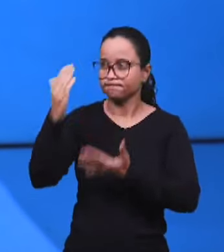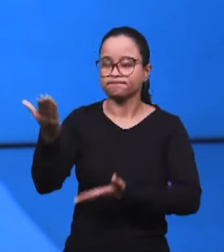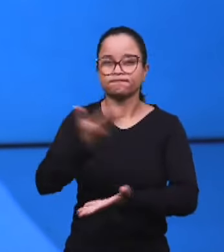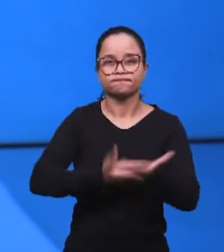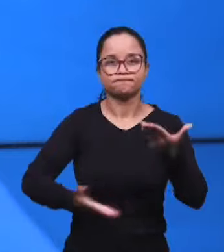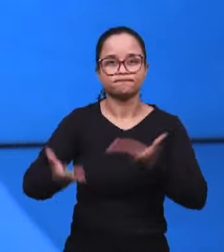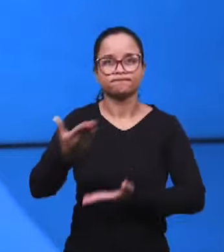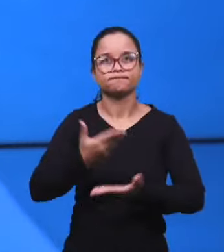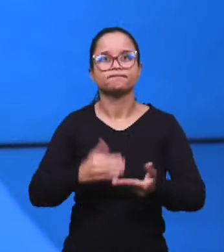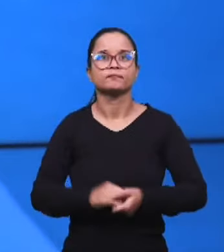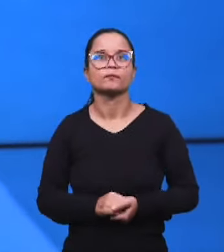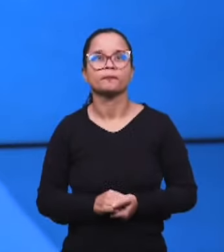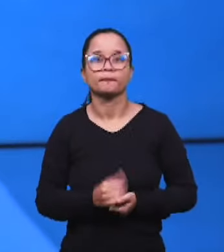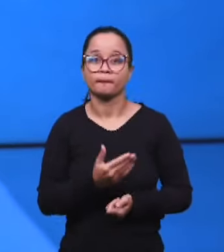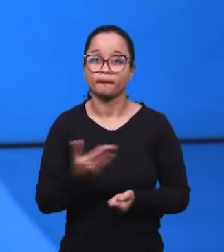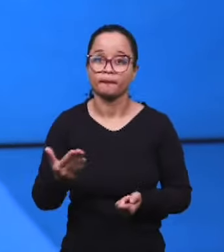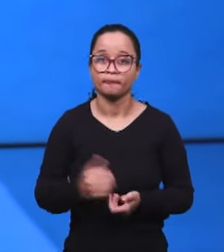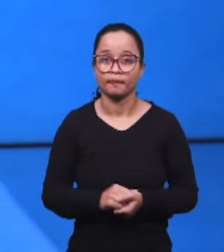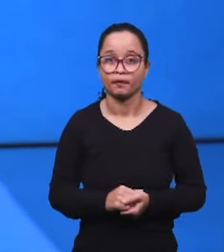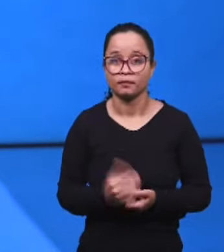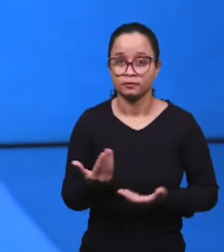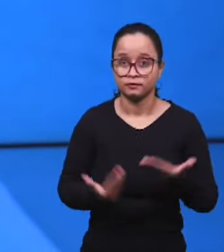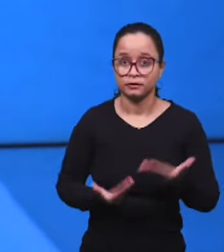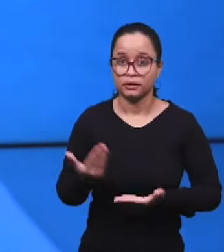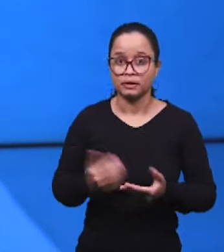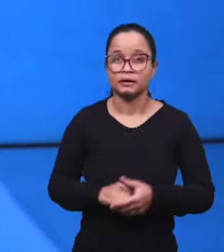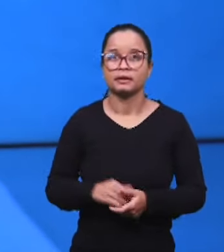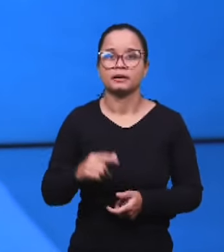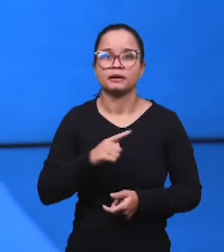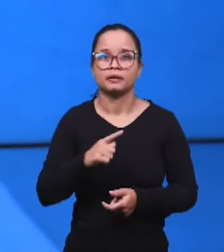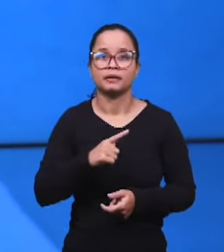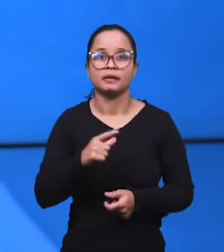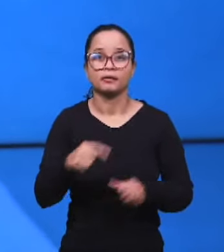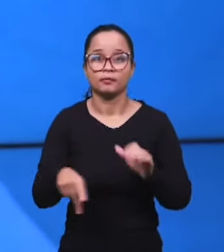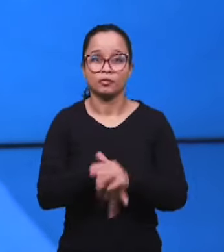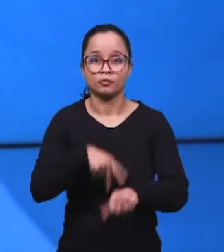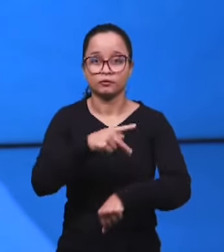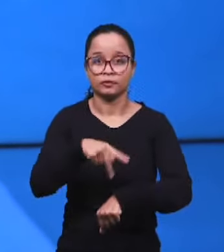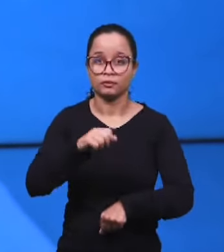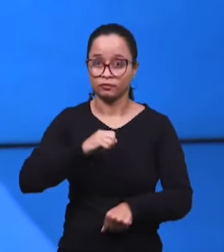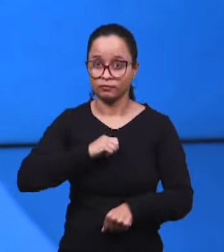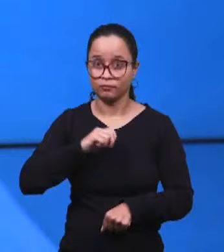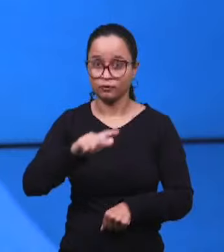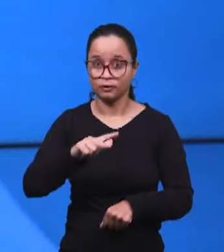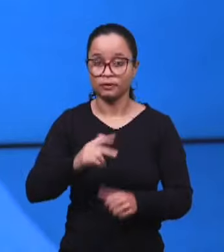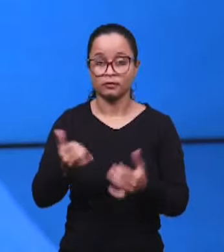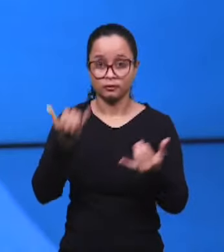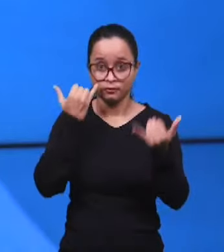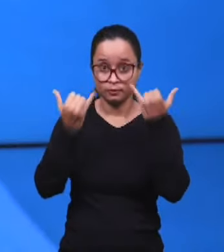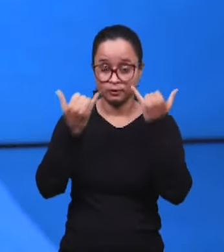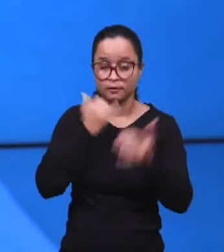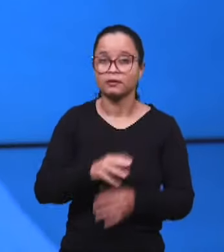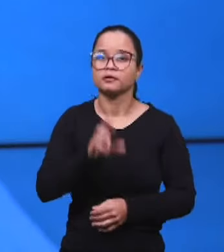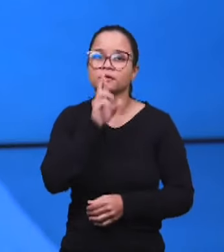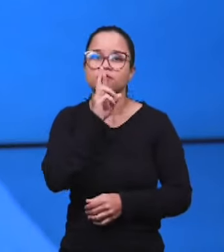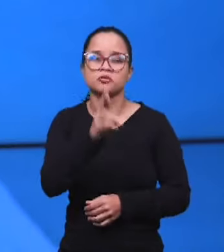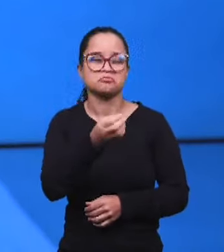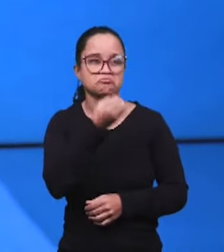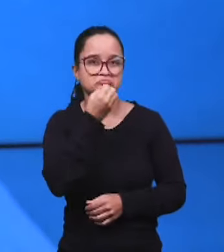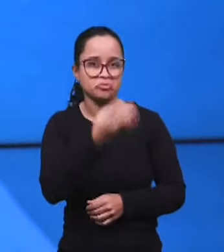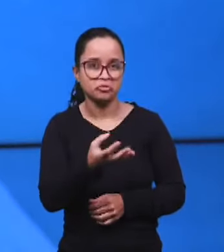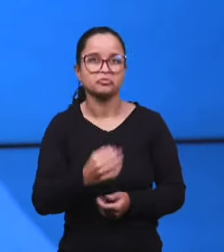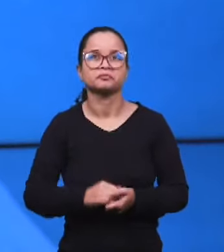Francisco. O irmão Francisco, ele é de nacionalidade portuguesa e nos deu essa informação, nos deu essa resposta muito bem